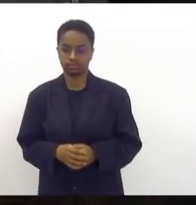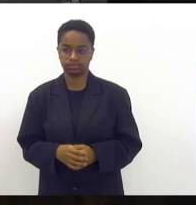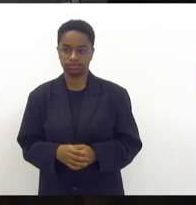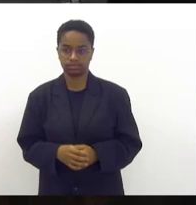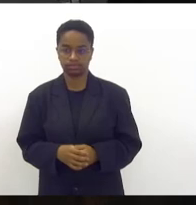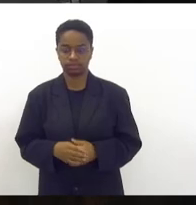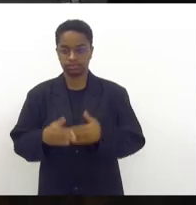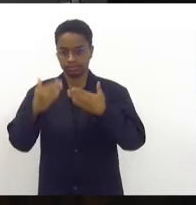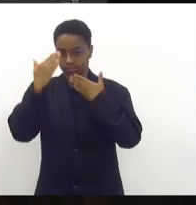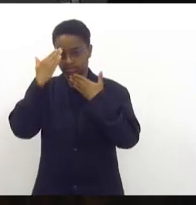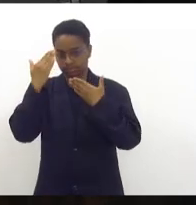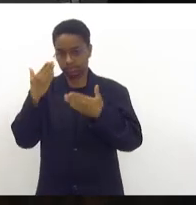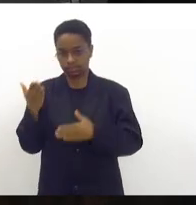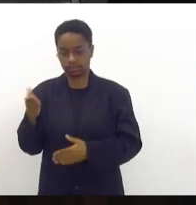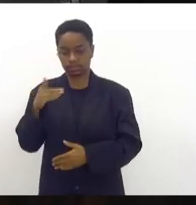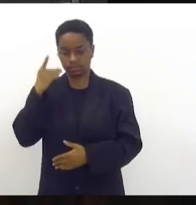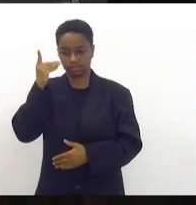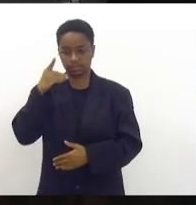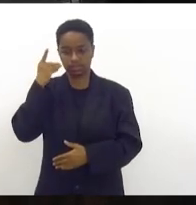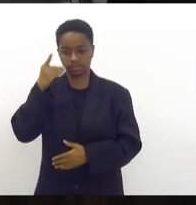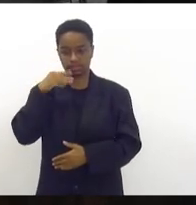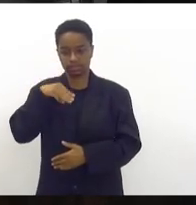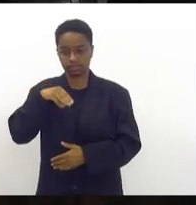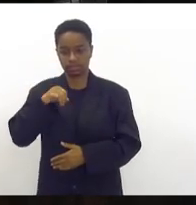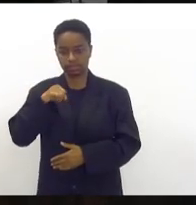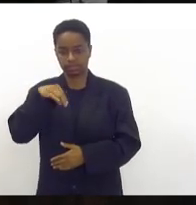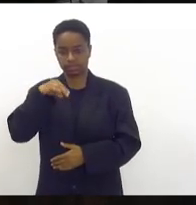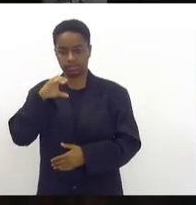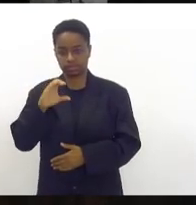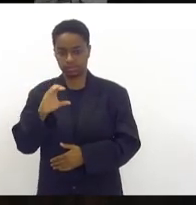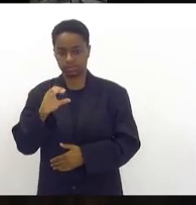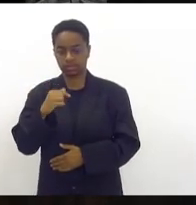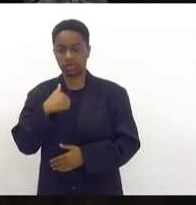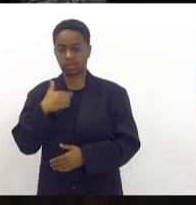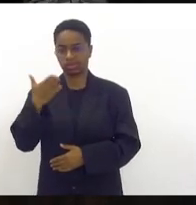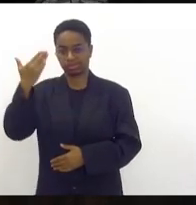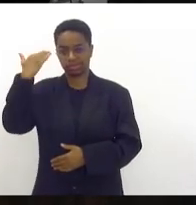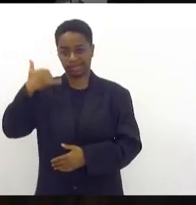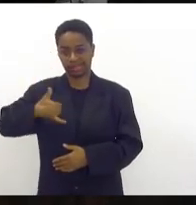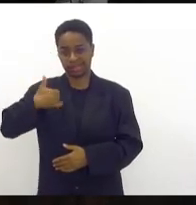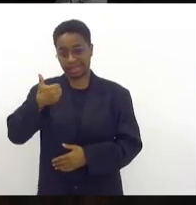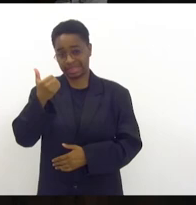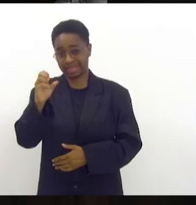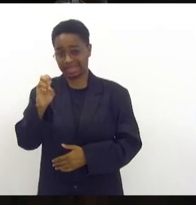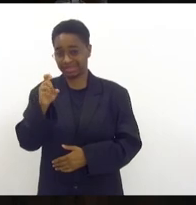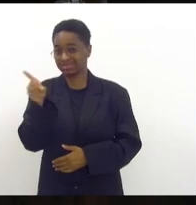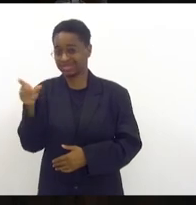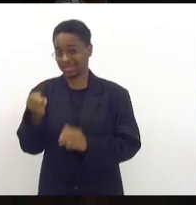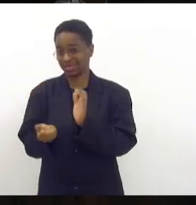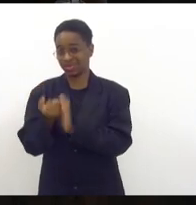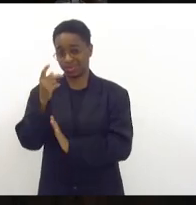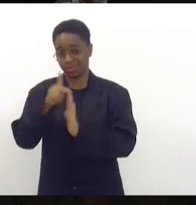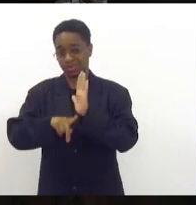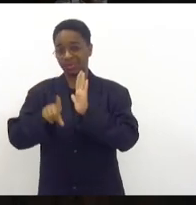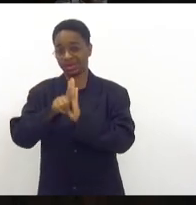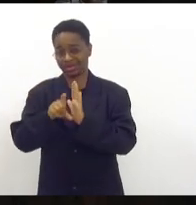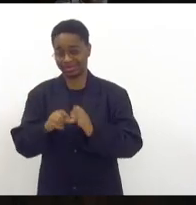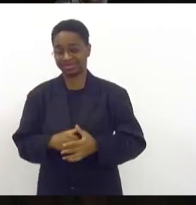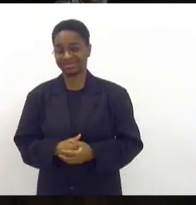Muito obrigado, meu nobre deputado Carlos Mink. Eu tinha 15 anos de idade quando você fez esse projeto. Tá?